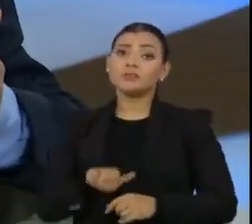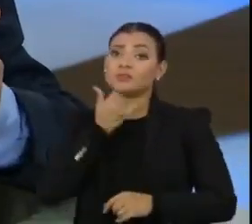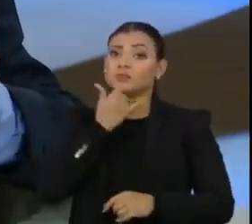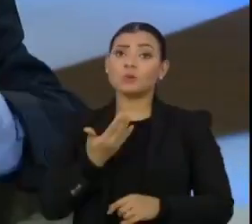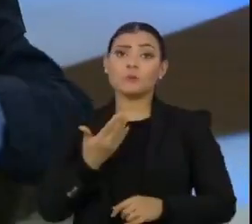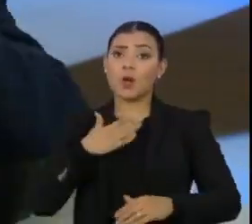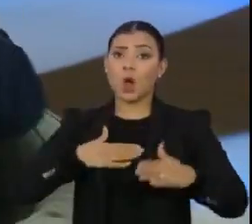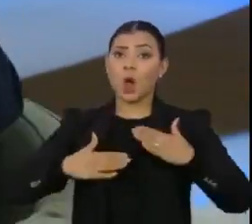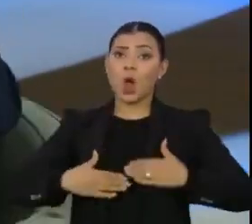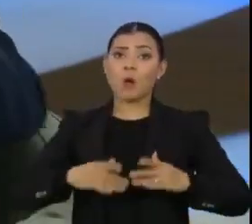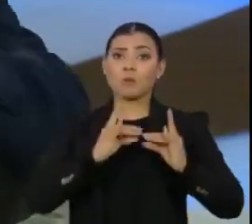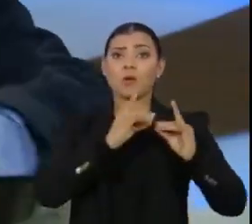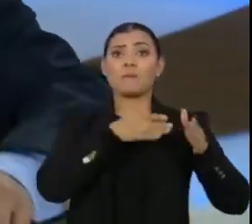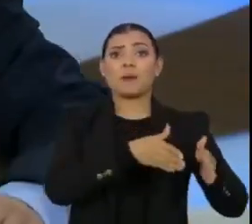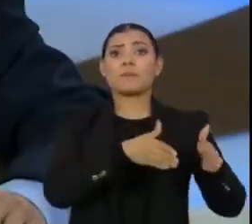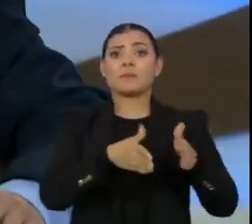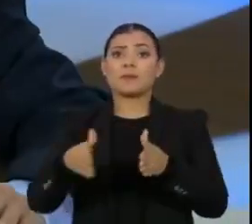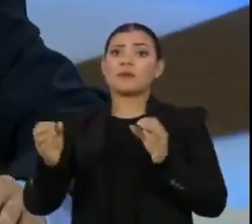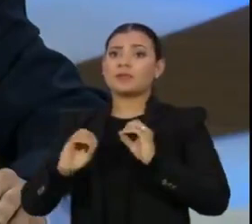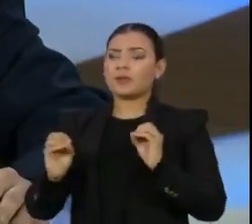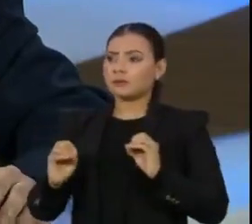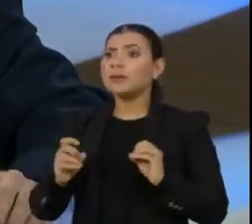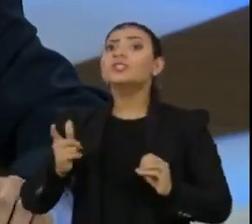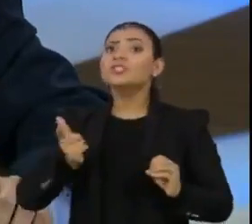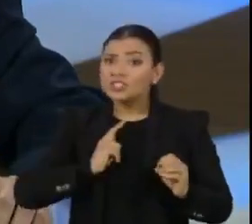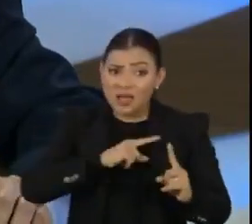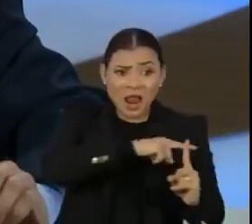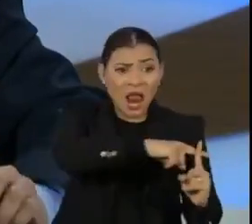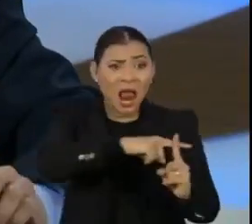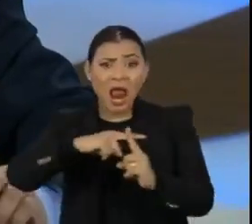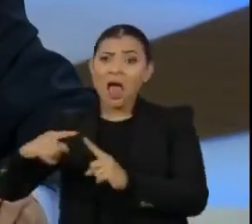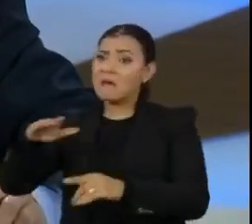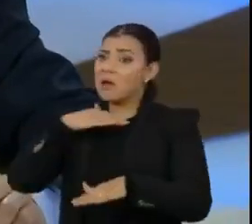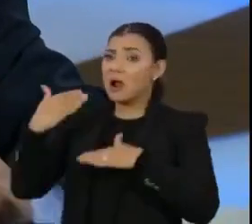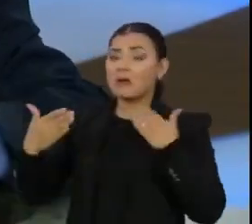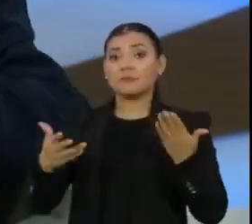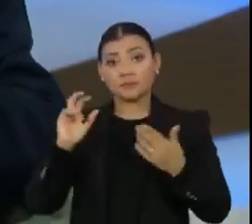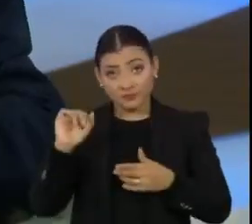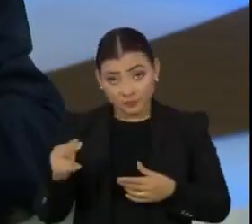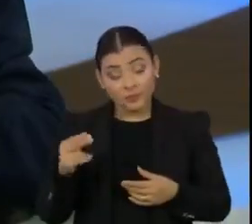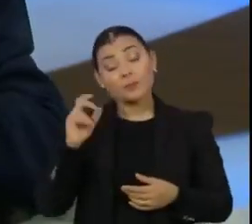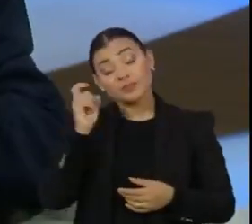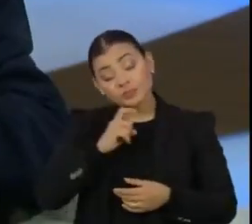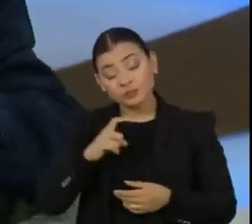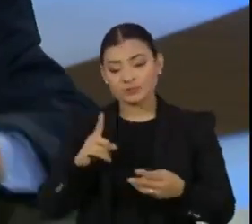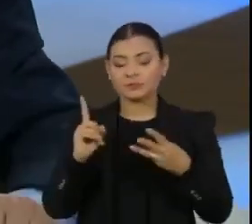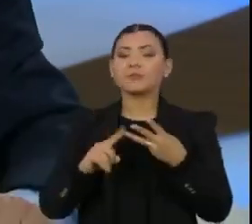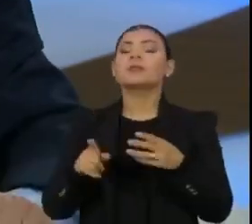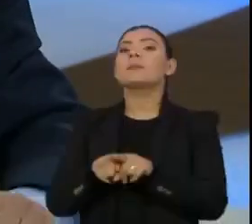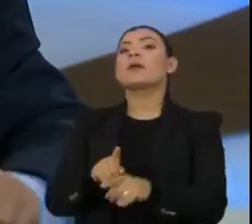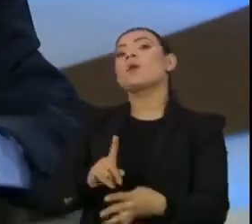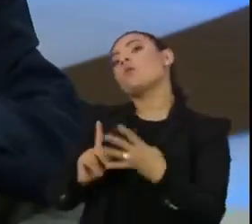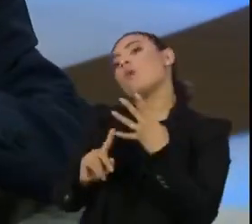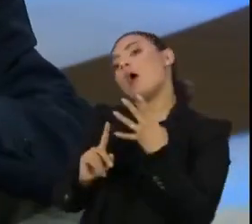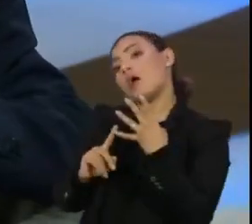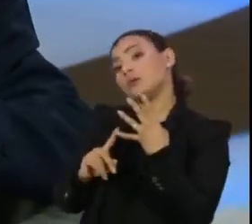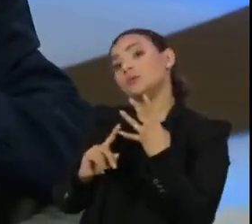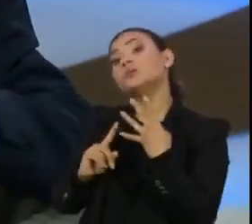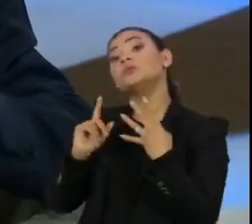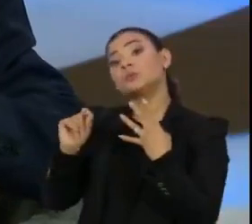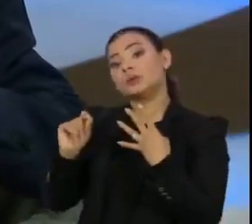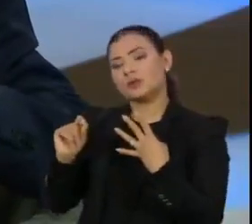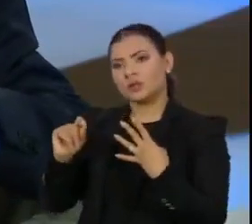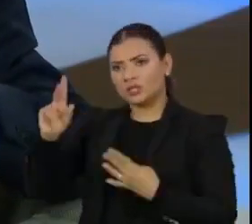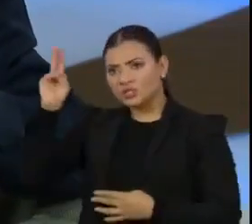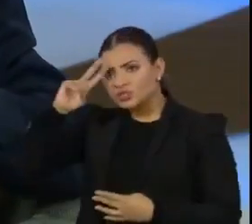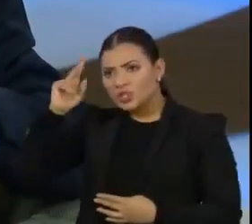corpo sendo sepultado no agravamento da crise pandêmica lá em Manaus. Esse é um terceiro aspecto. E eu diria que tem um quarto também. Eu acho que a história